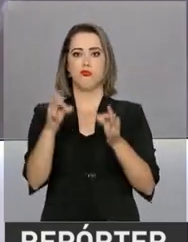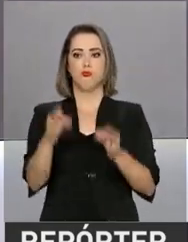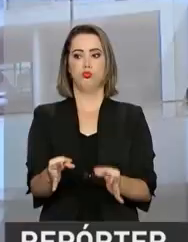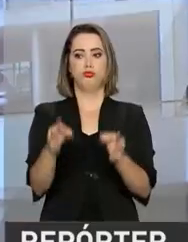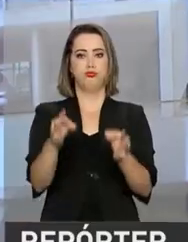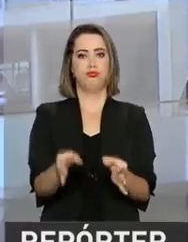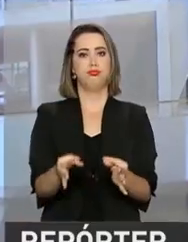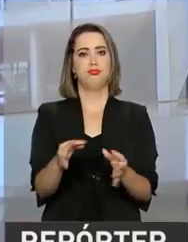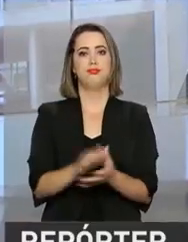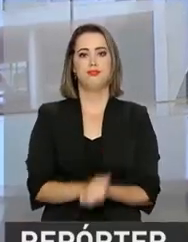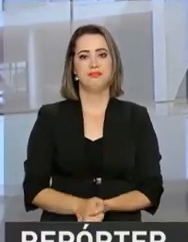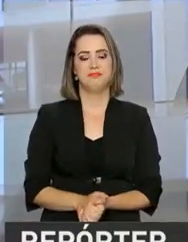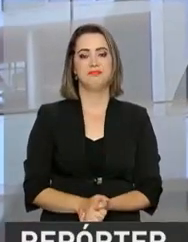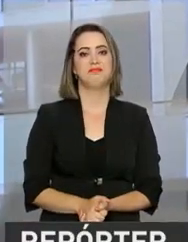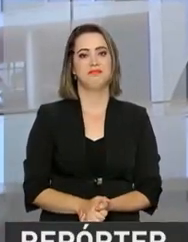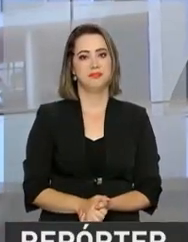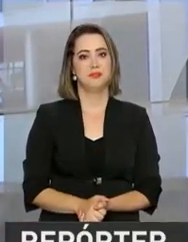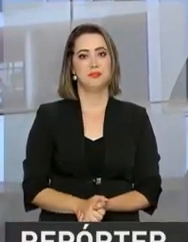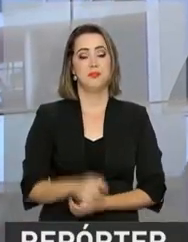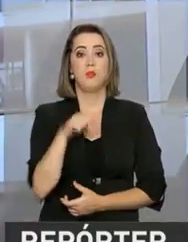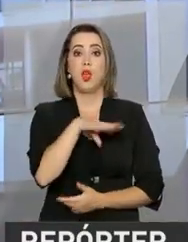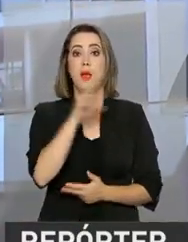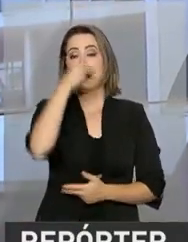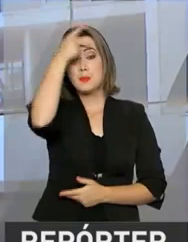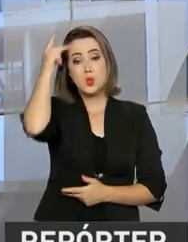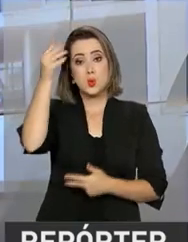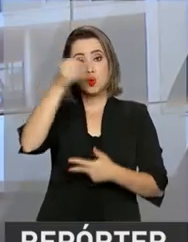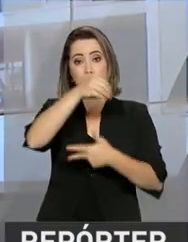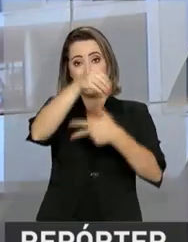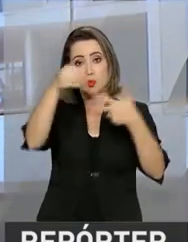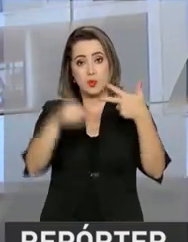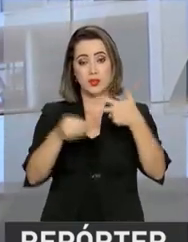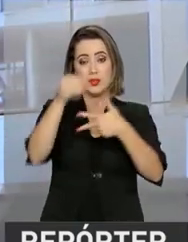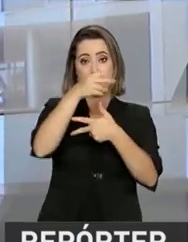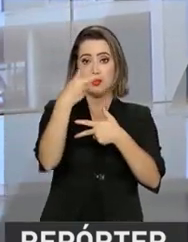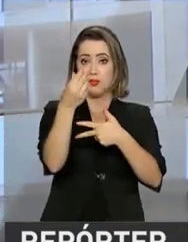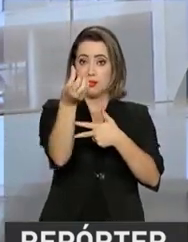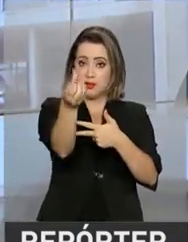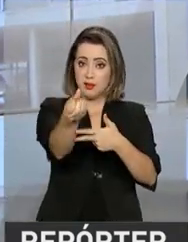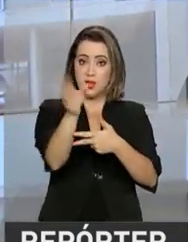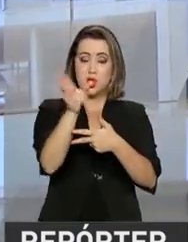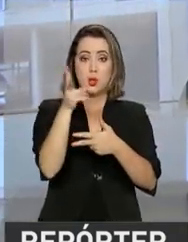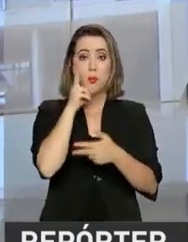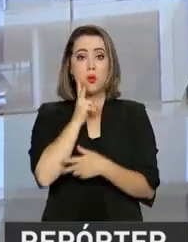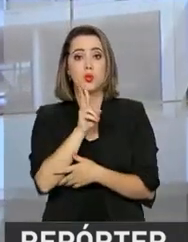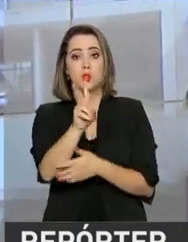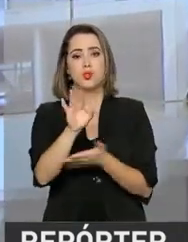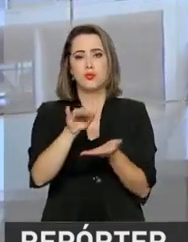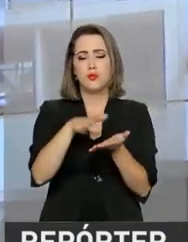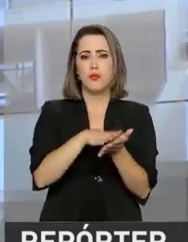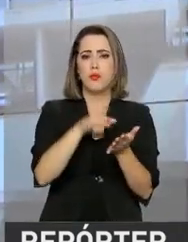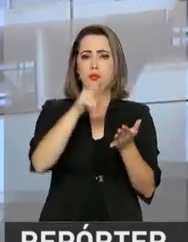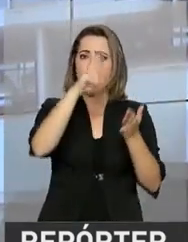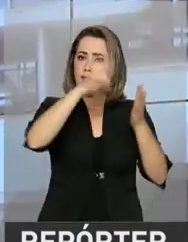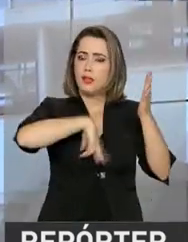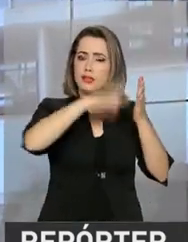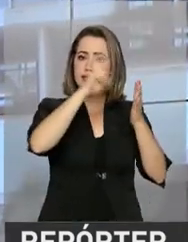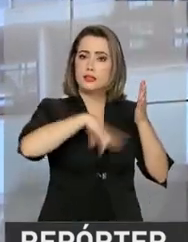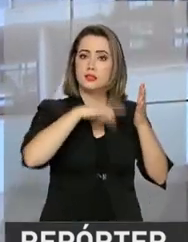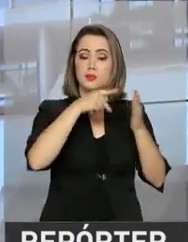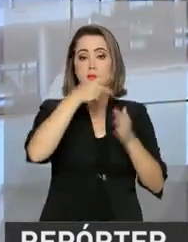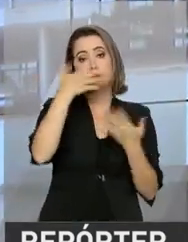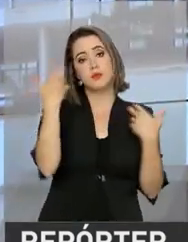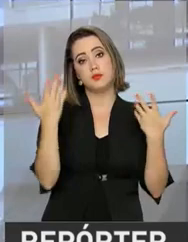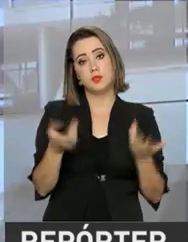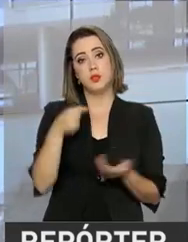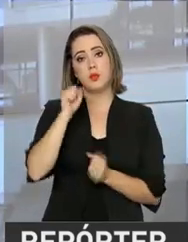toneladas e os participantes do Enem de 2016 já podem acessar os esp das redações assim os candidatos